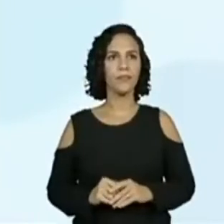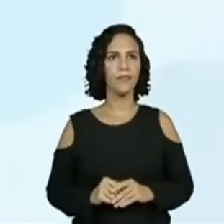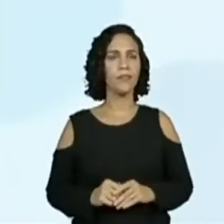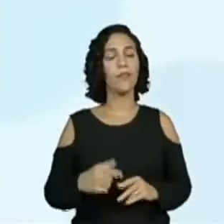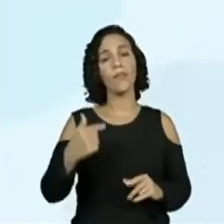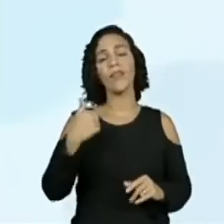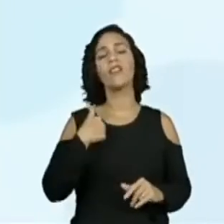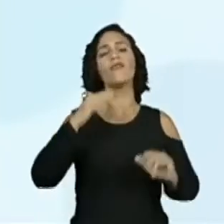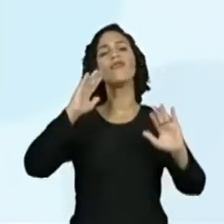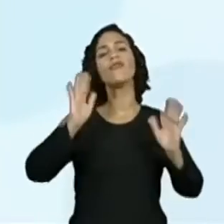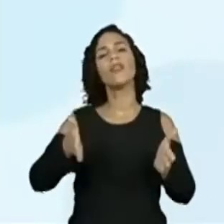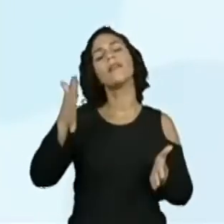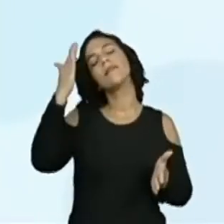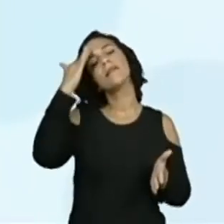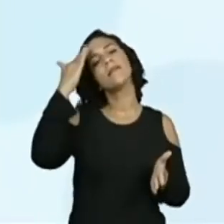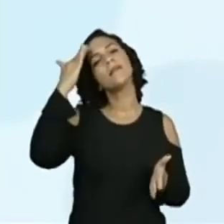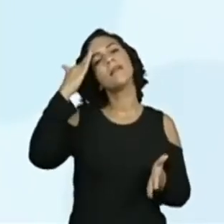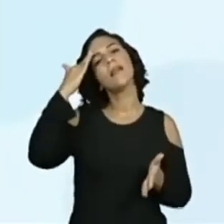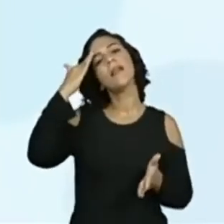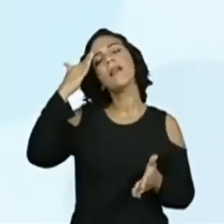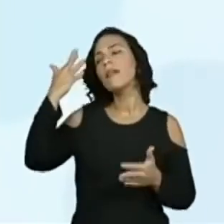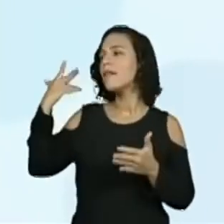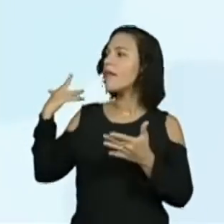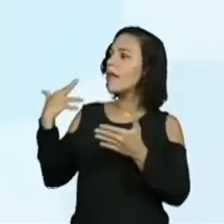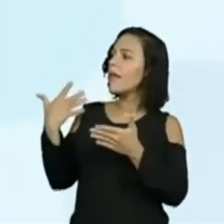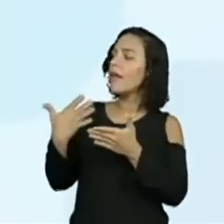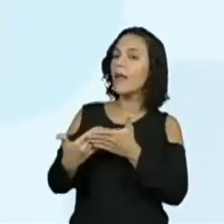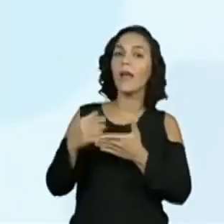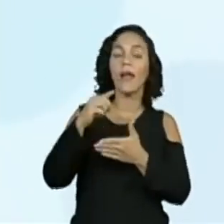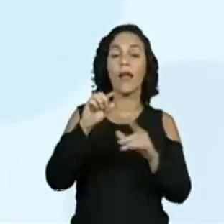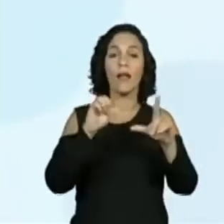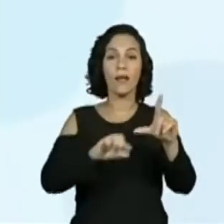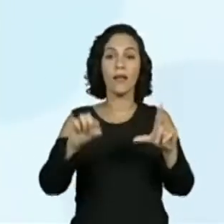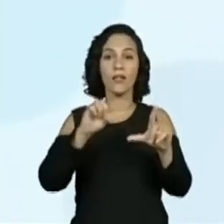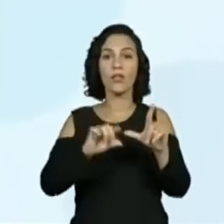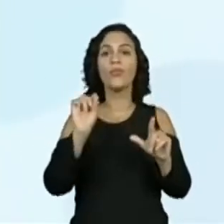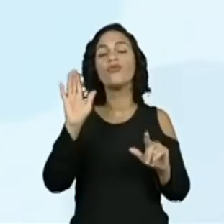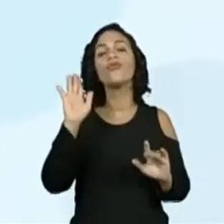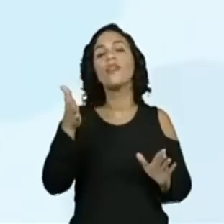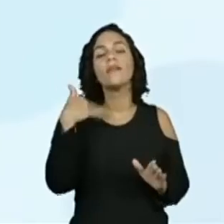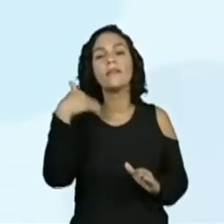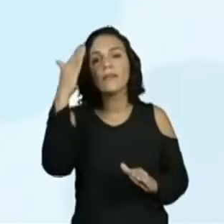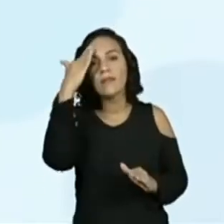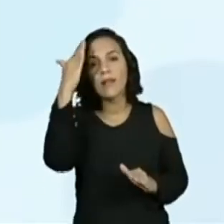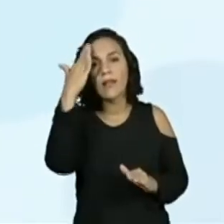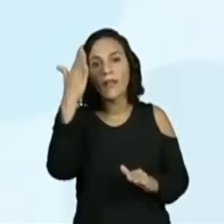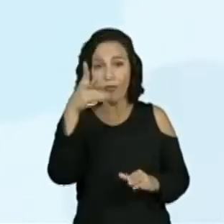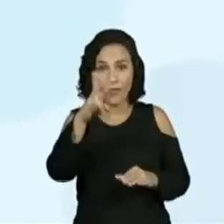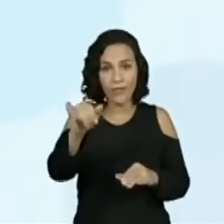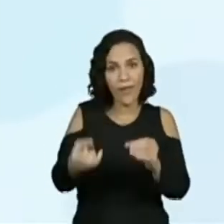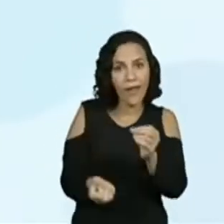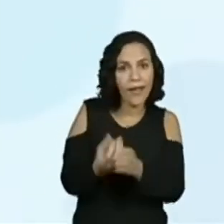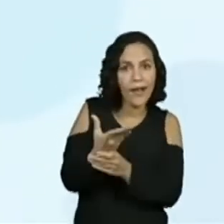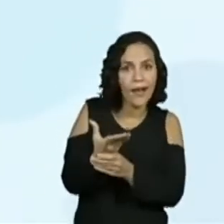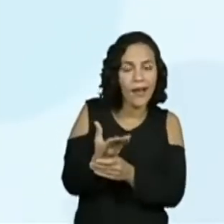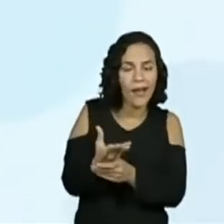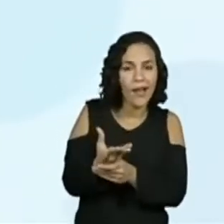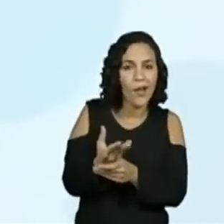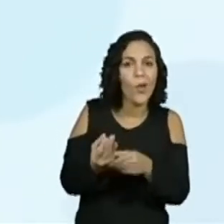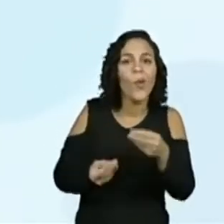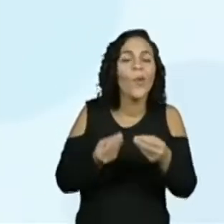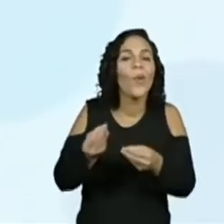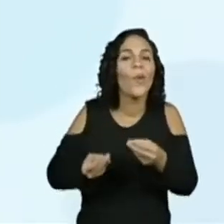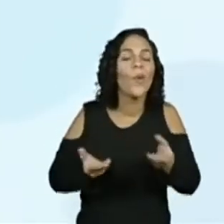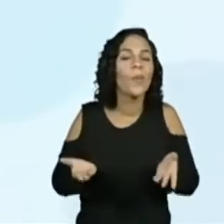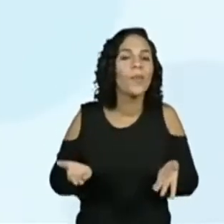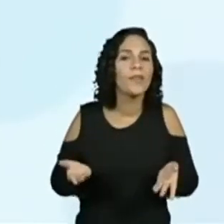já sabemos sobre a legenda? Por quê? Nós vamos produzir legenda. E para produzir, eu preciso saber. Isso mesmo.